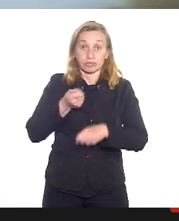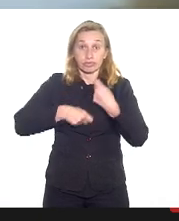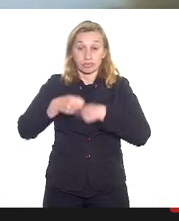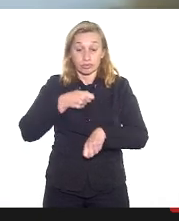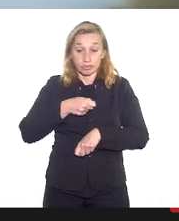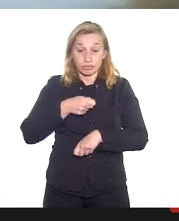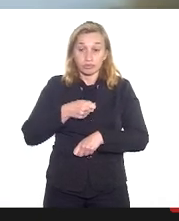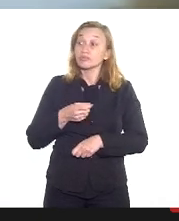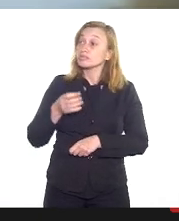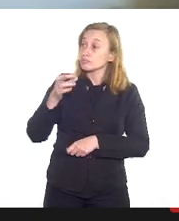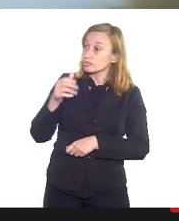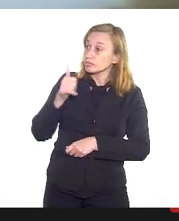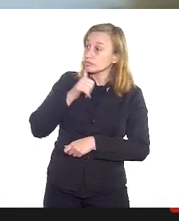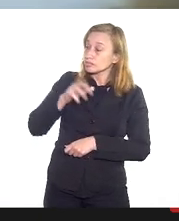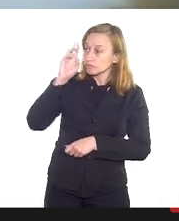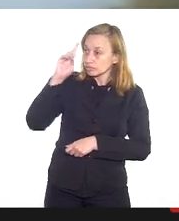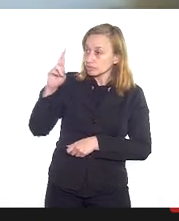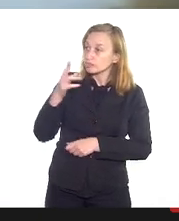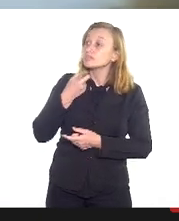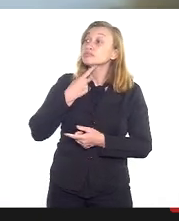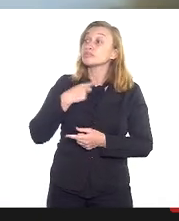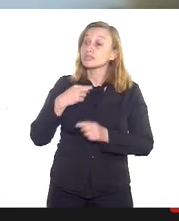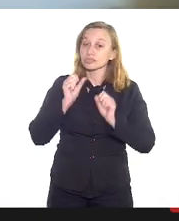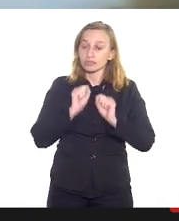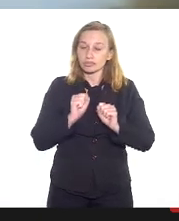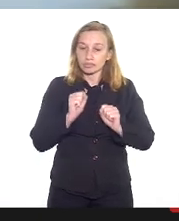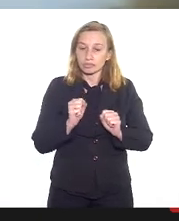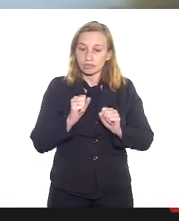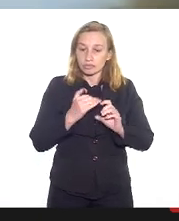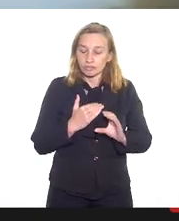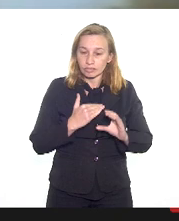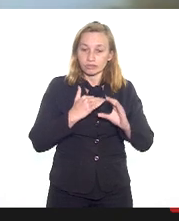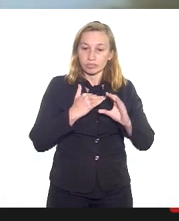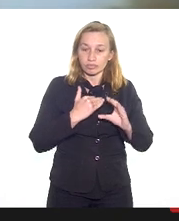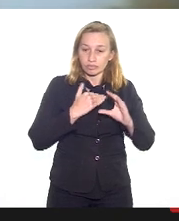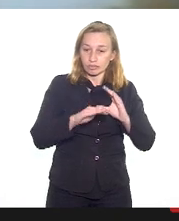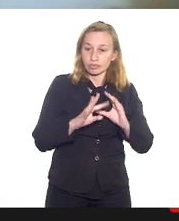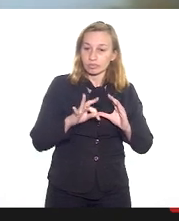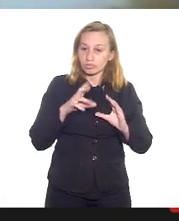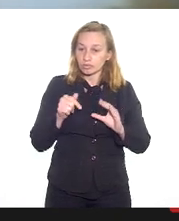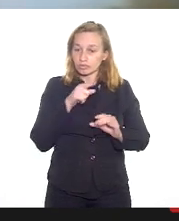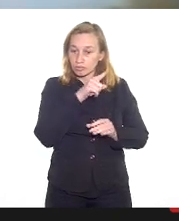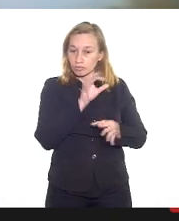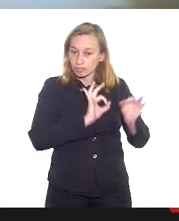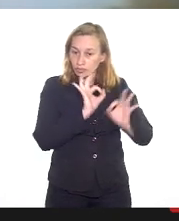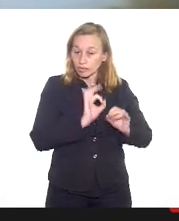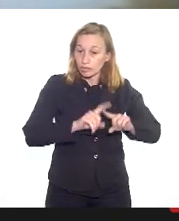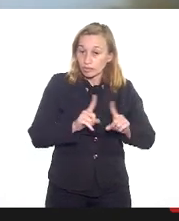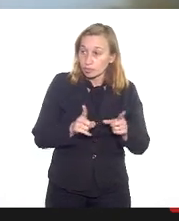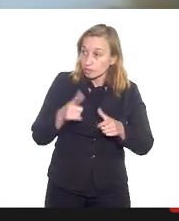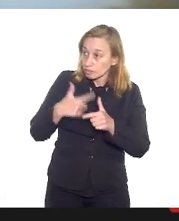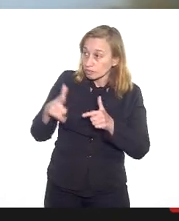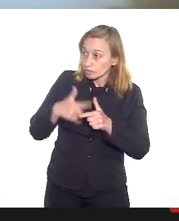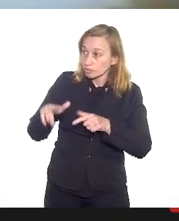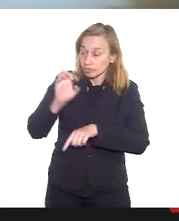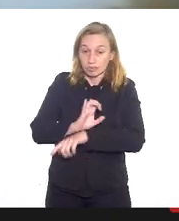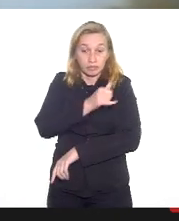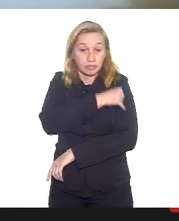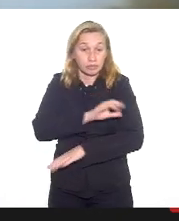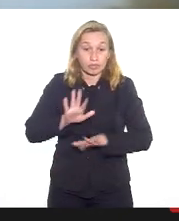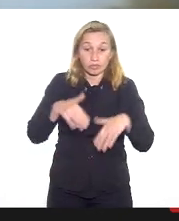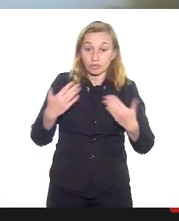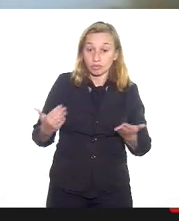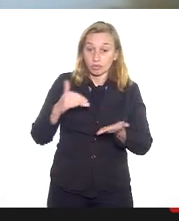o desejar, eu posso mandar para a senhora até a preleção que ele fez. Mas o problema no Estado do Rio de Janeiro é qual é o secretário